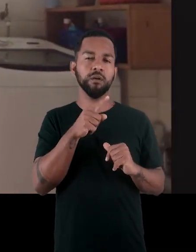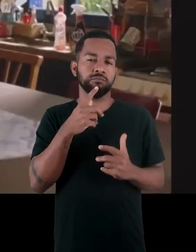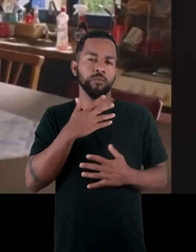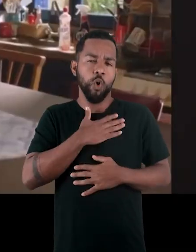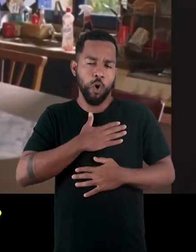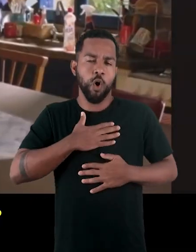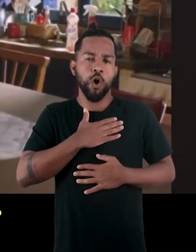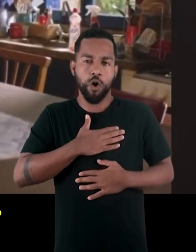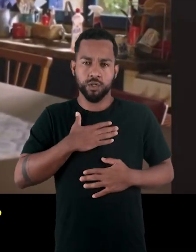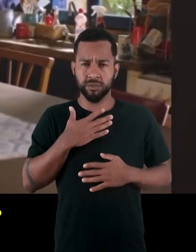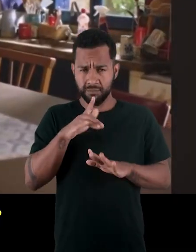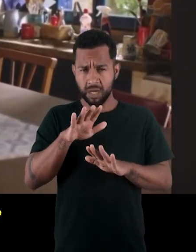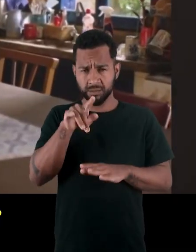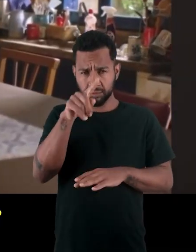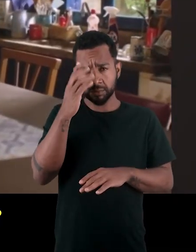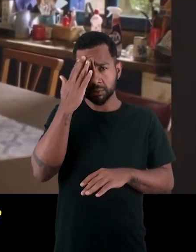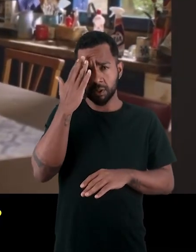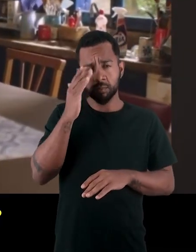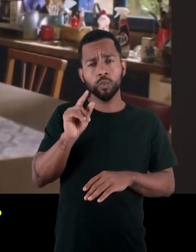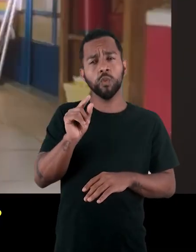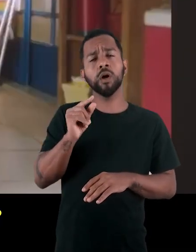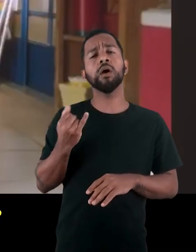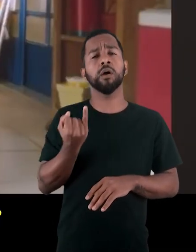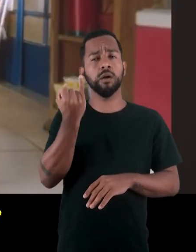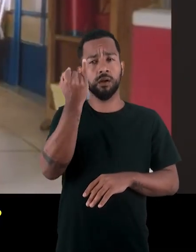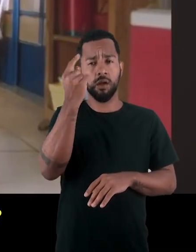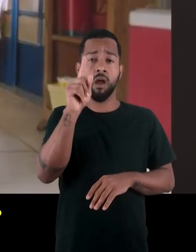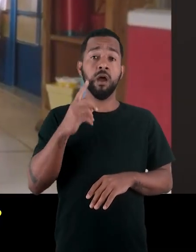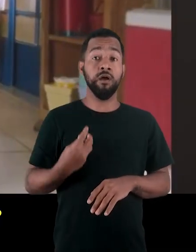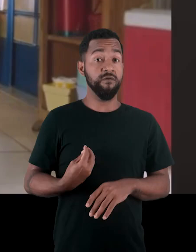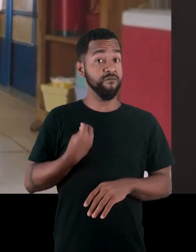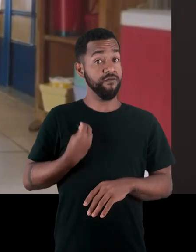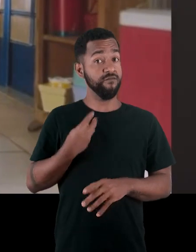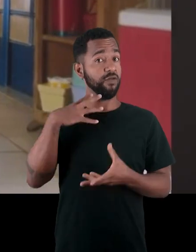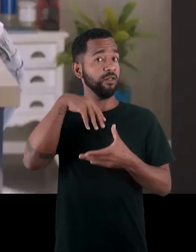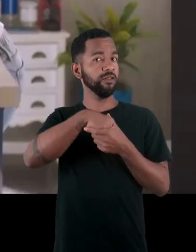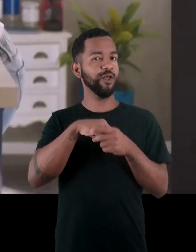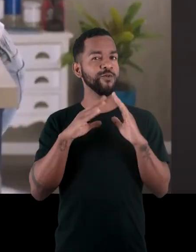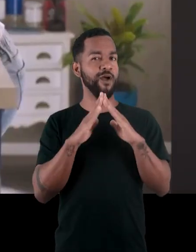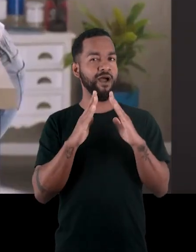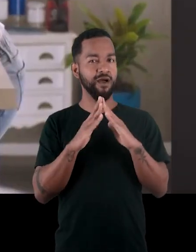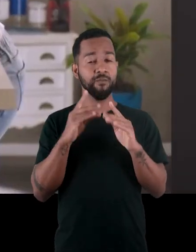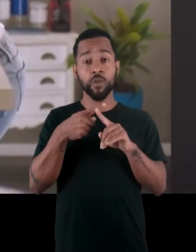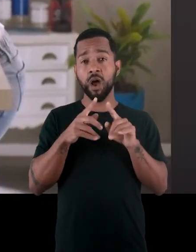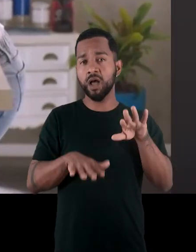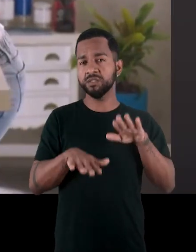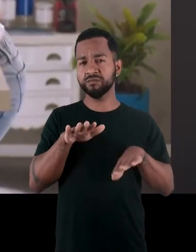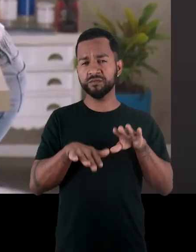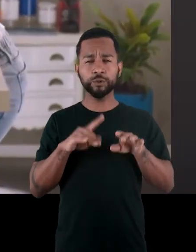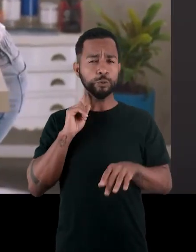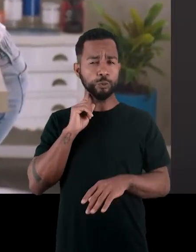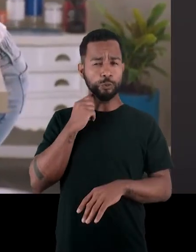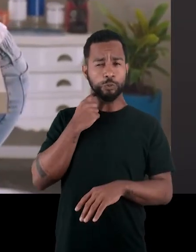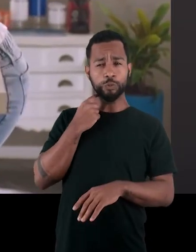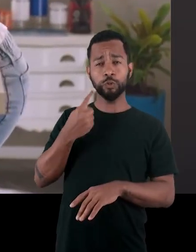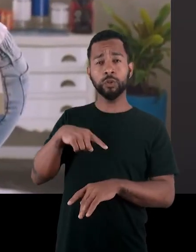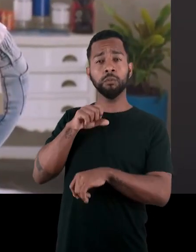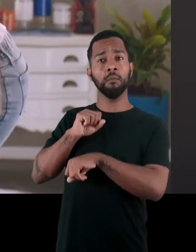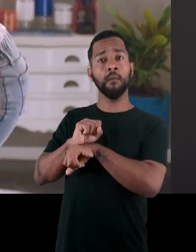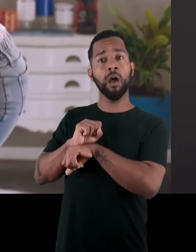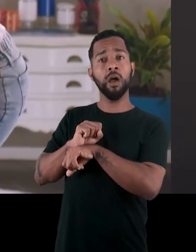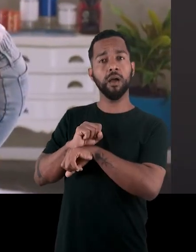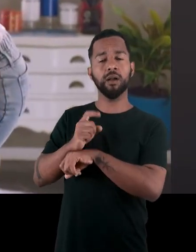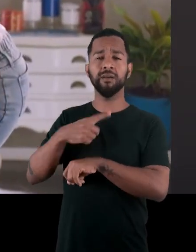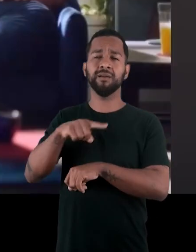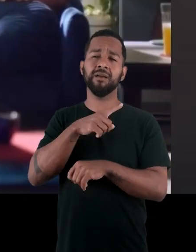gosta. Mas sabe o que também é importante? Viver essa casa. Só que muitas vezes o medo da sujeira paralisa O a ponto gente. flutua atrás de um